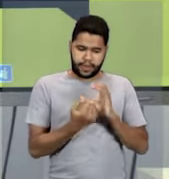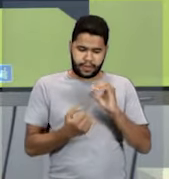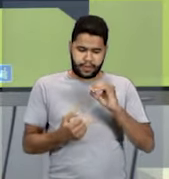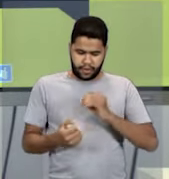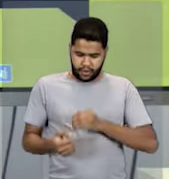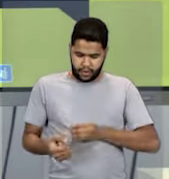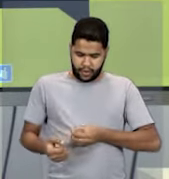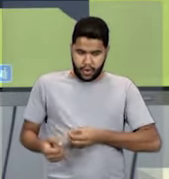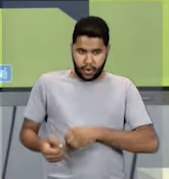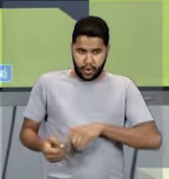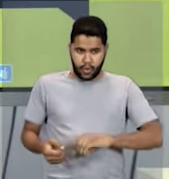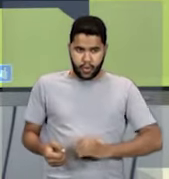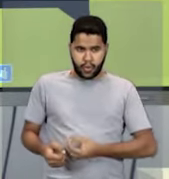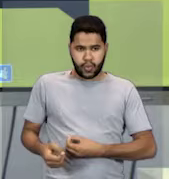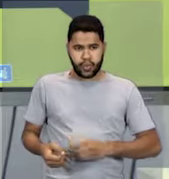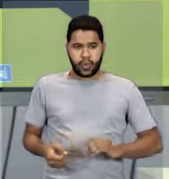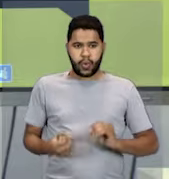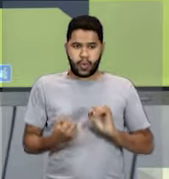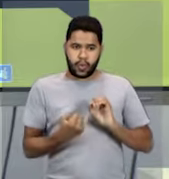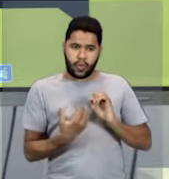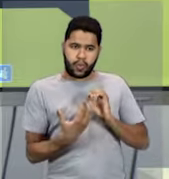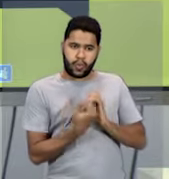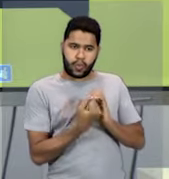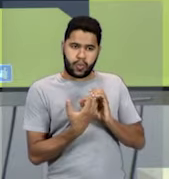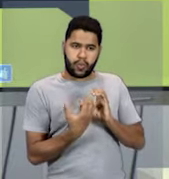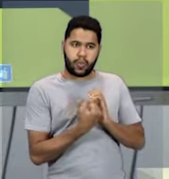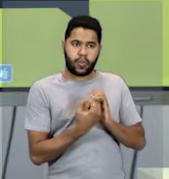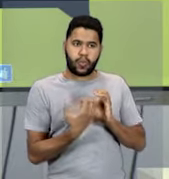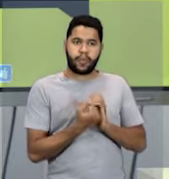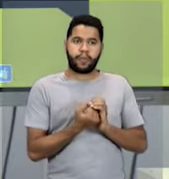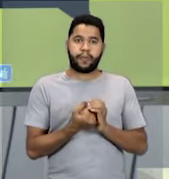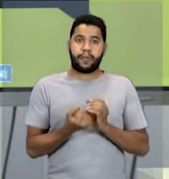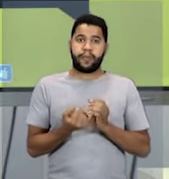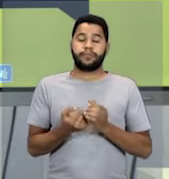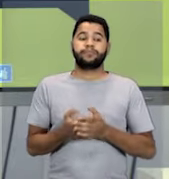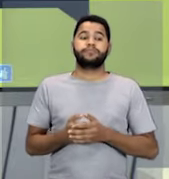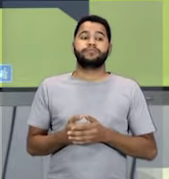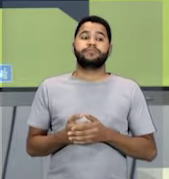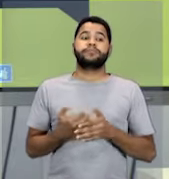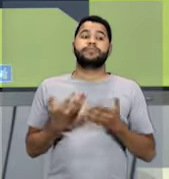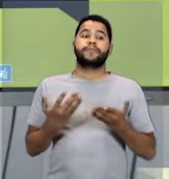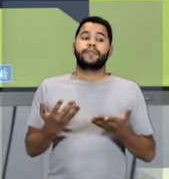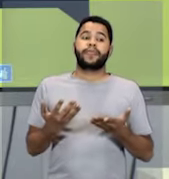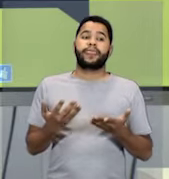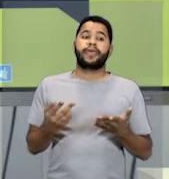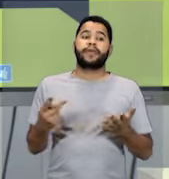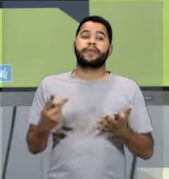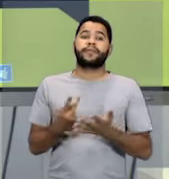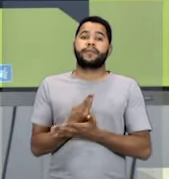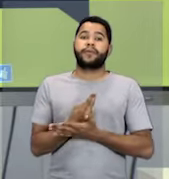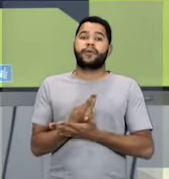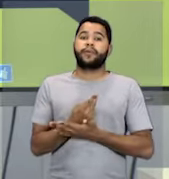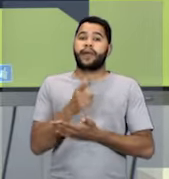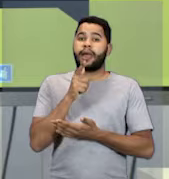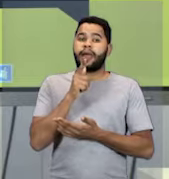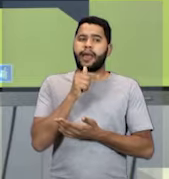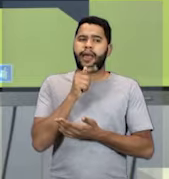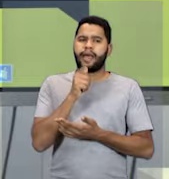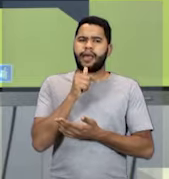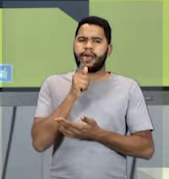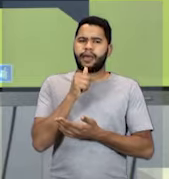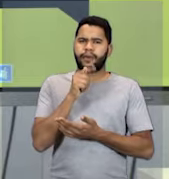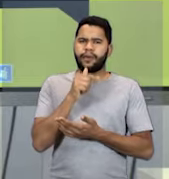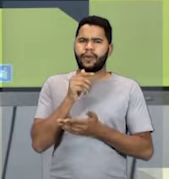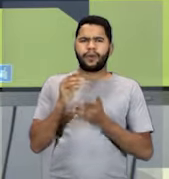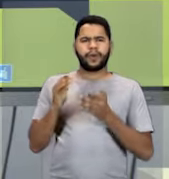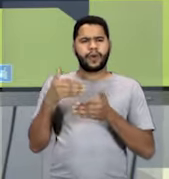serão absorvidos para serem distribuídos pelo corpo. A reabsorção da água. Você observou que